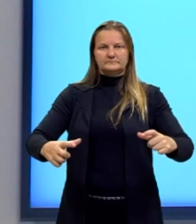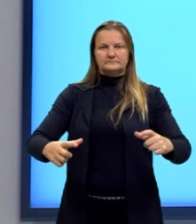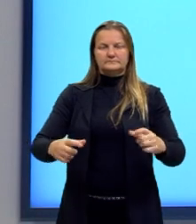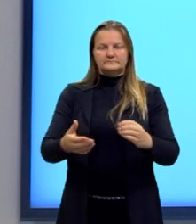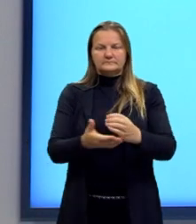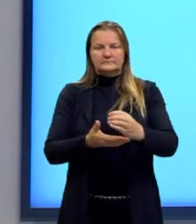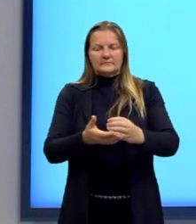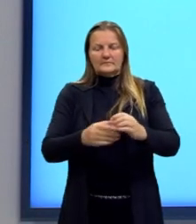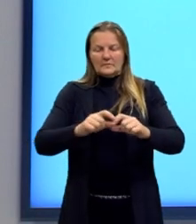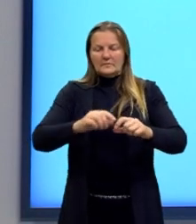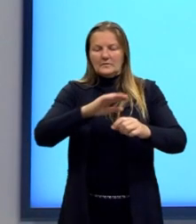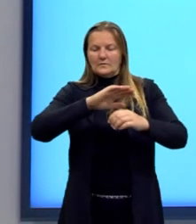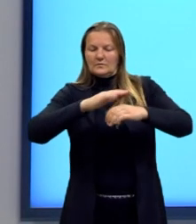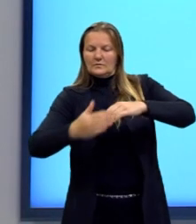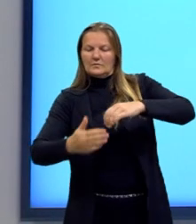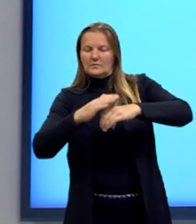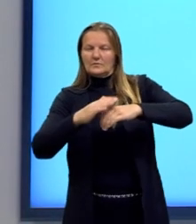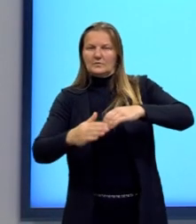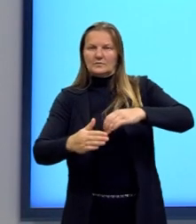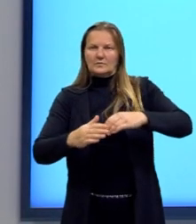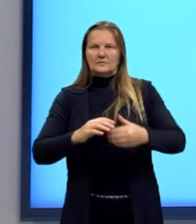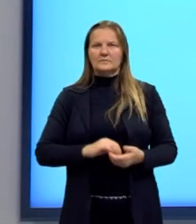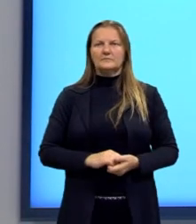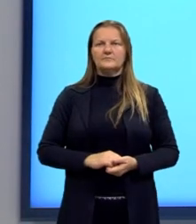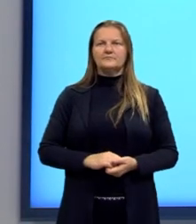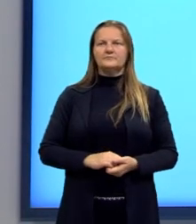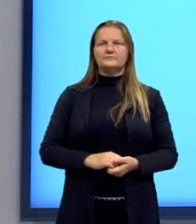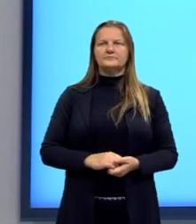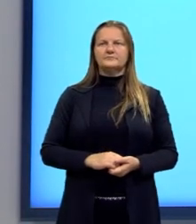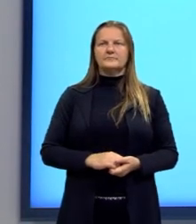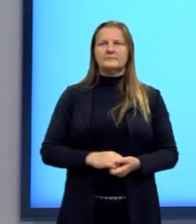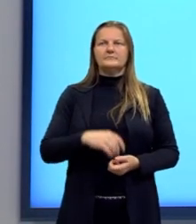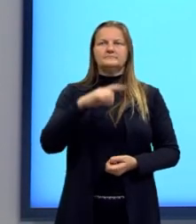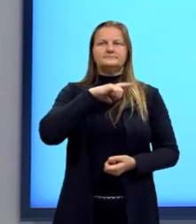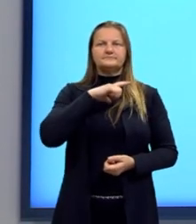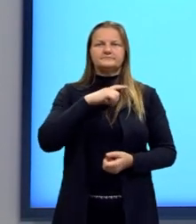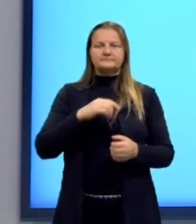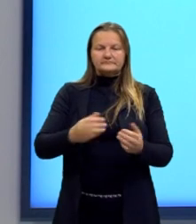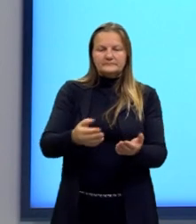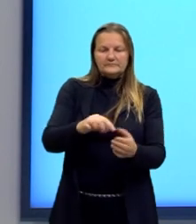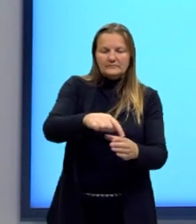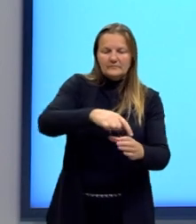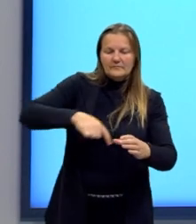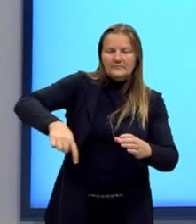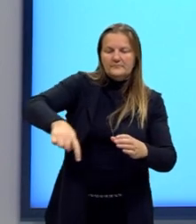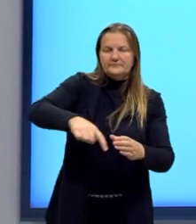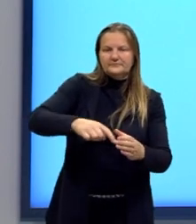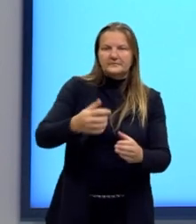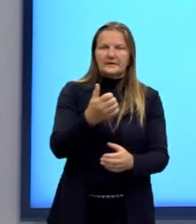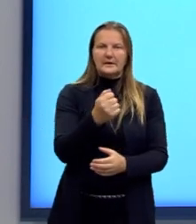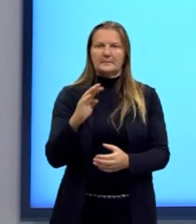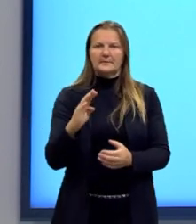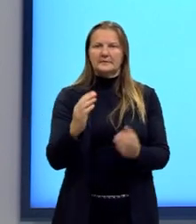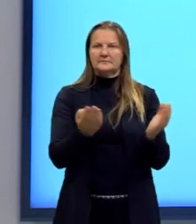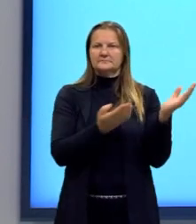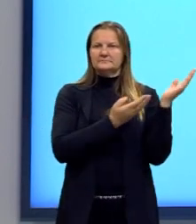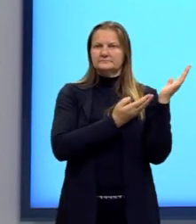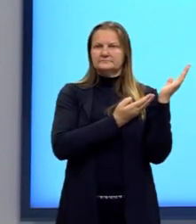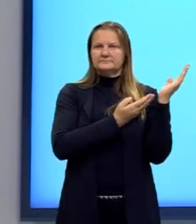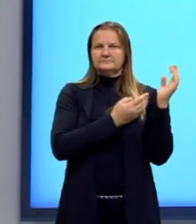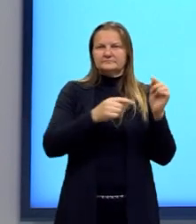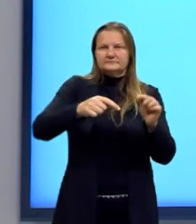Base a área lateral é tão né temos a área da base representada por AB seria a